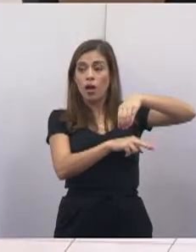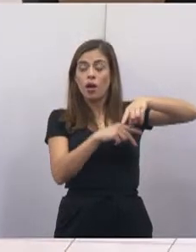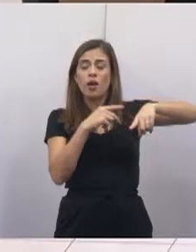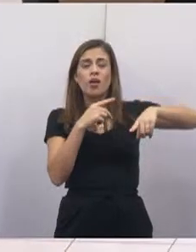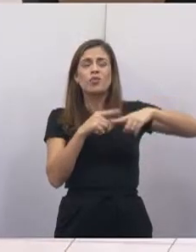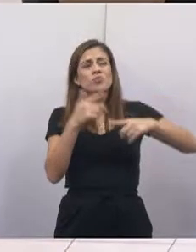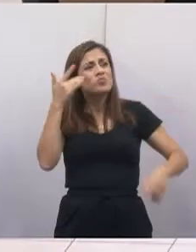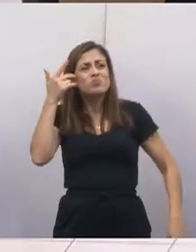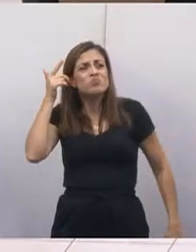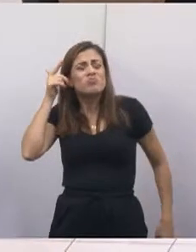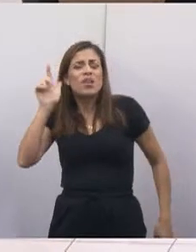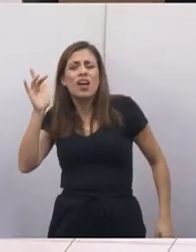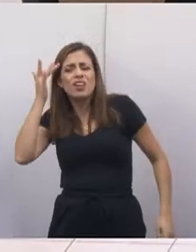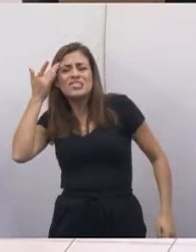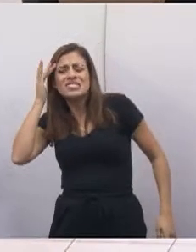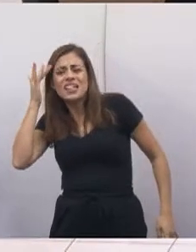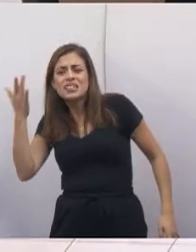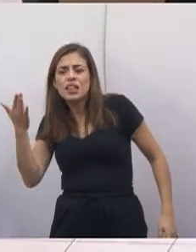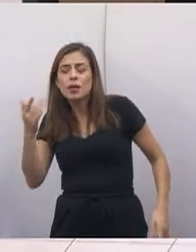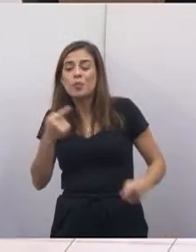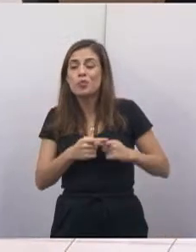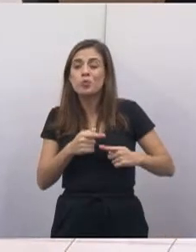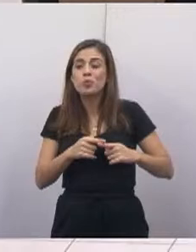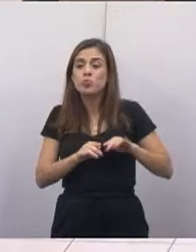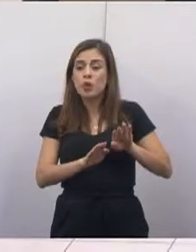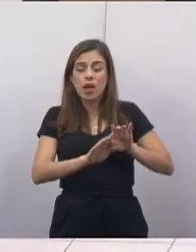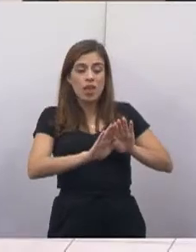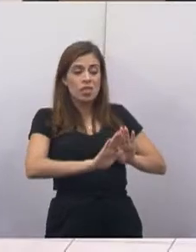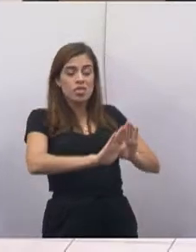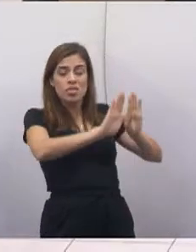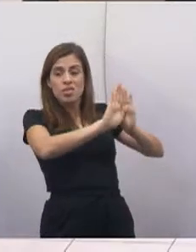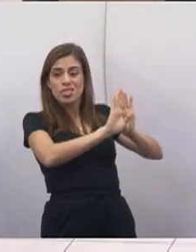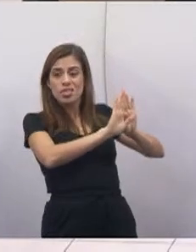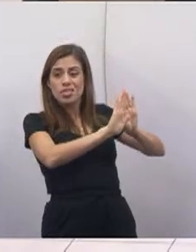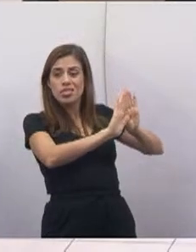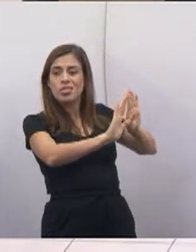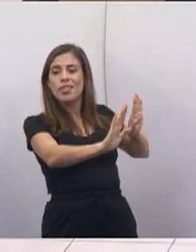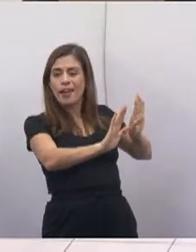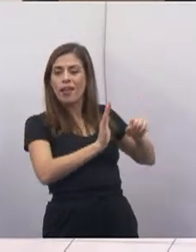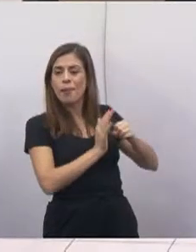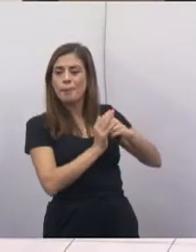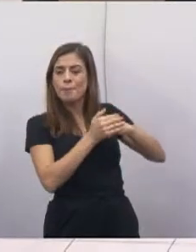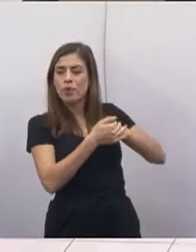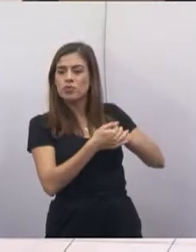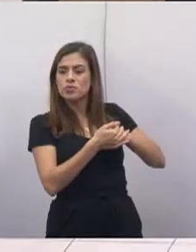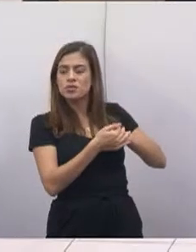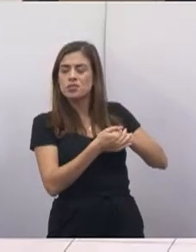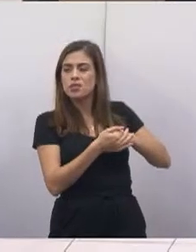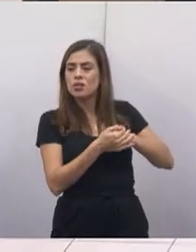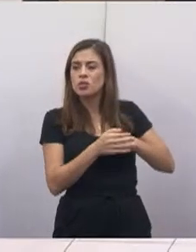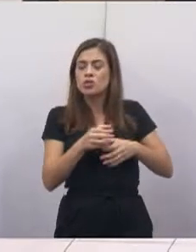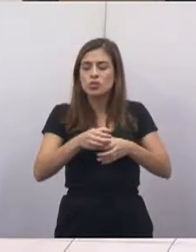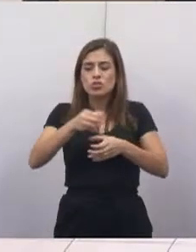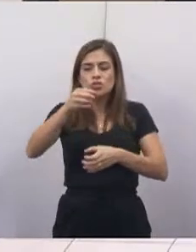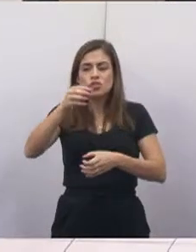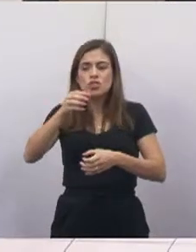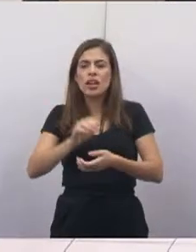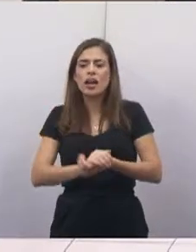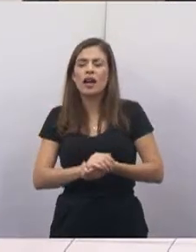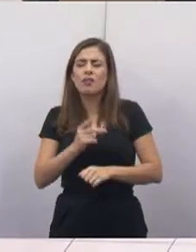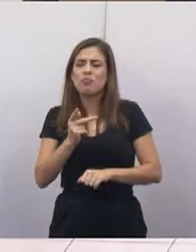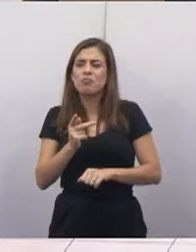consigo entender por que não se coloca nessas bocas de lobos umas telas, não é, para proteção de garrafa PET, saco